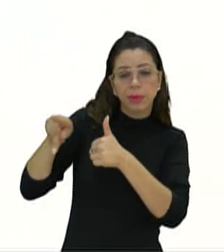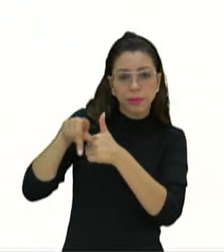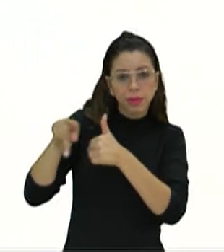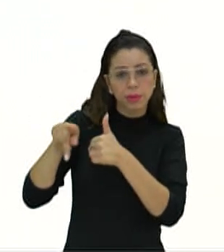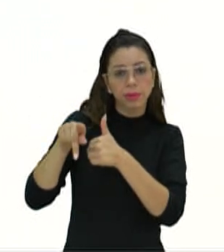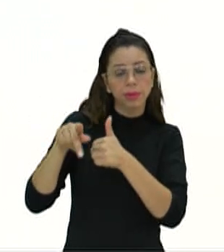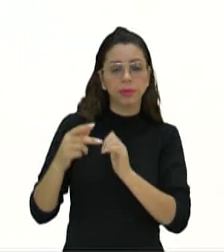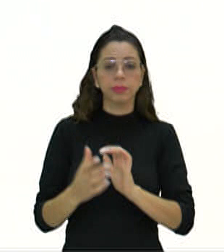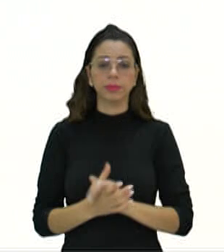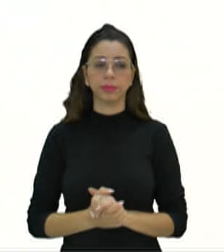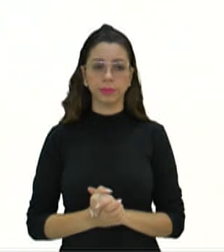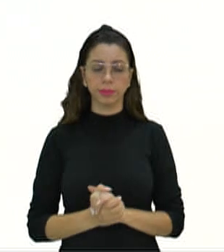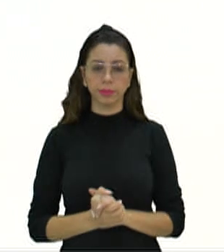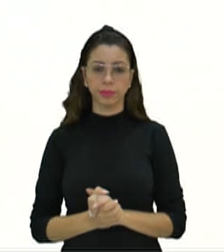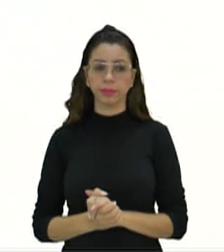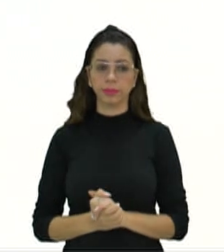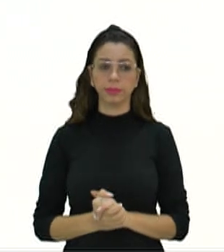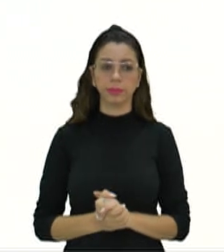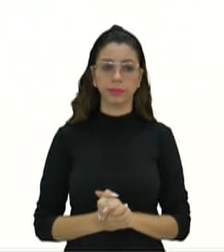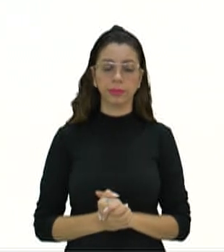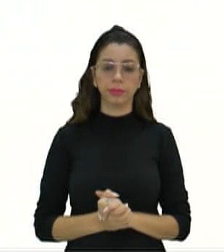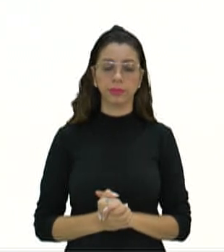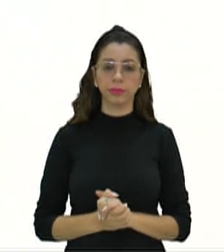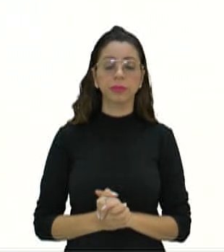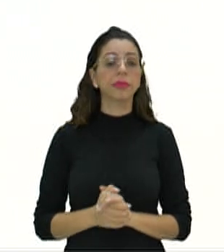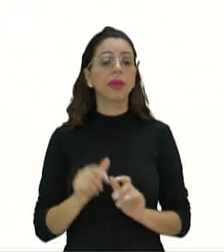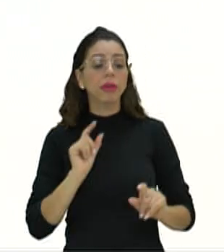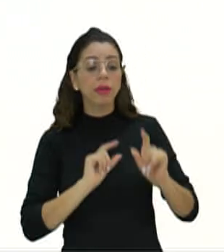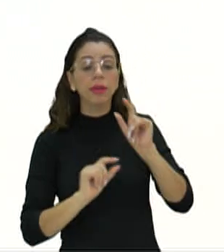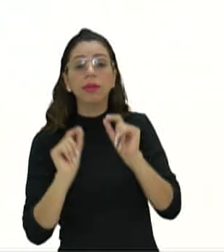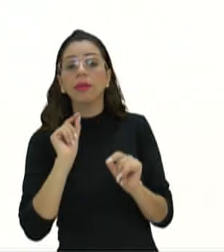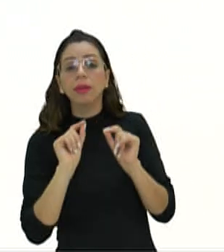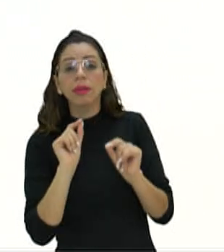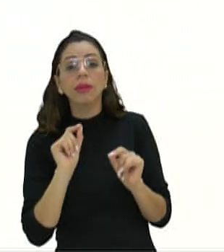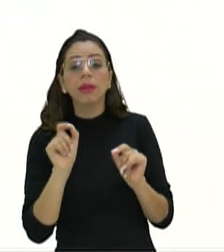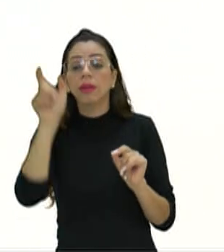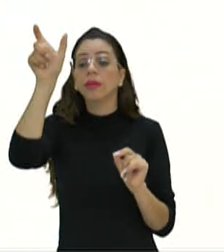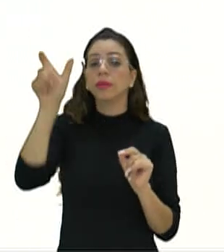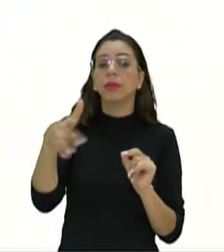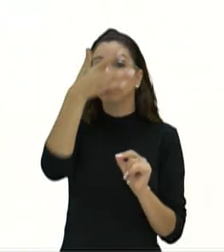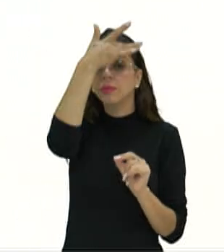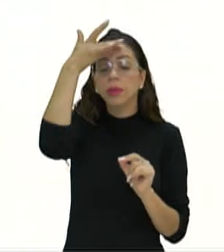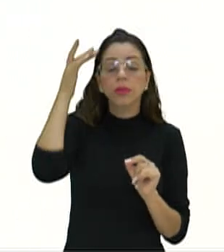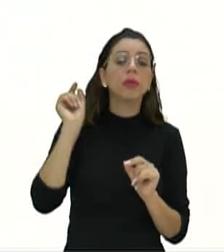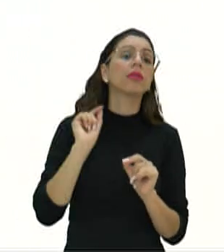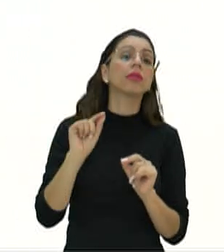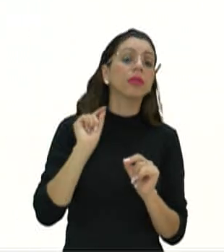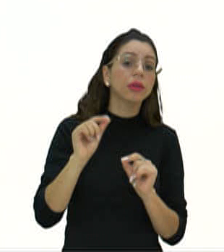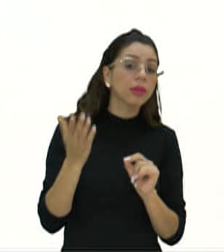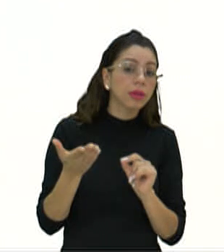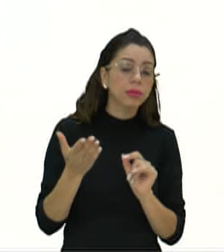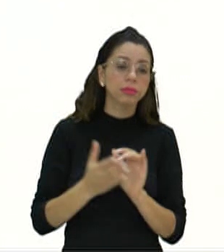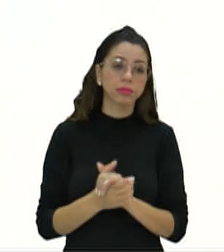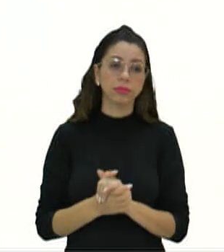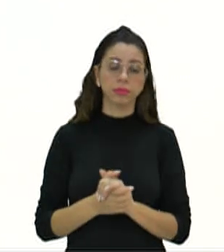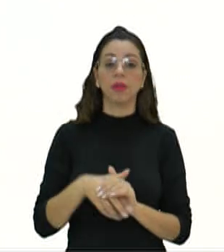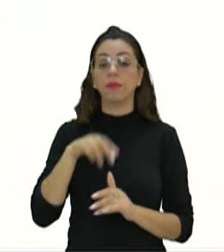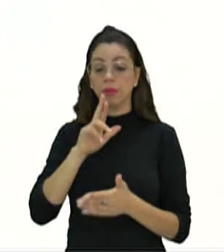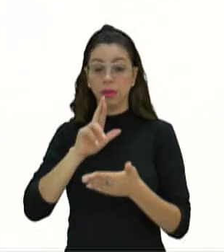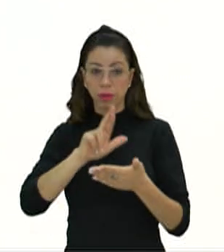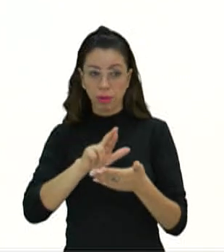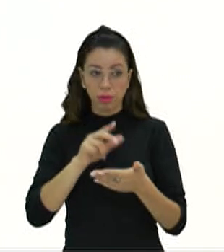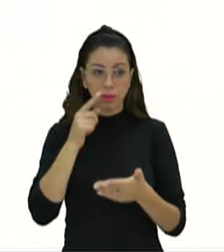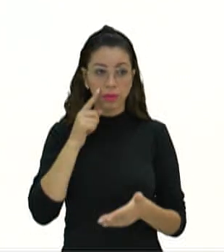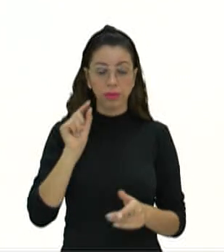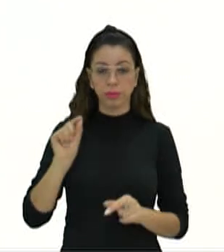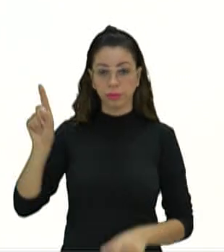curta. Who is he or she? Quem é ele ou quem é ela? Caso você se lembre, quem é? Então você responde assim, ó. He or